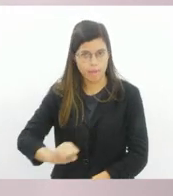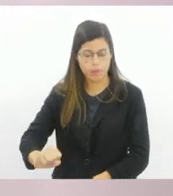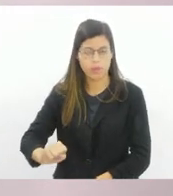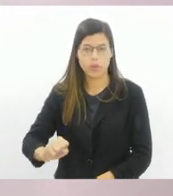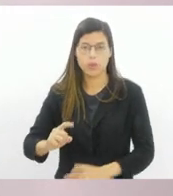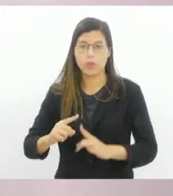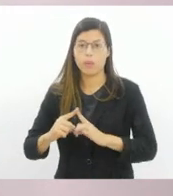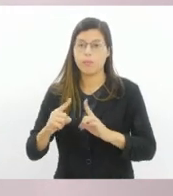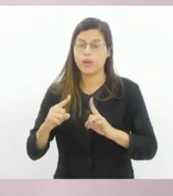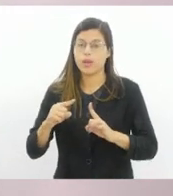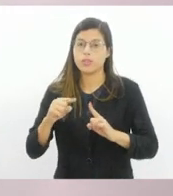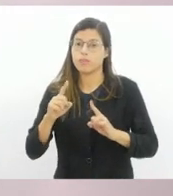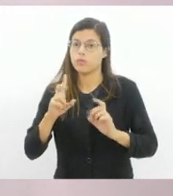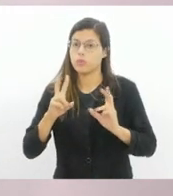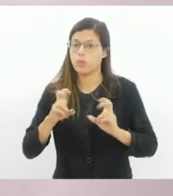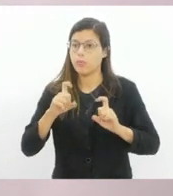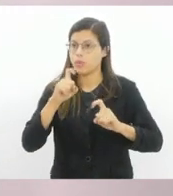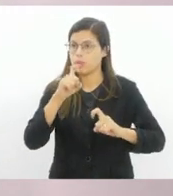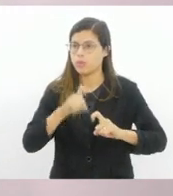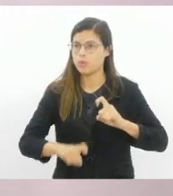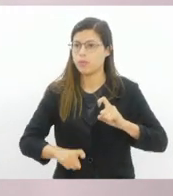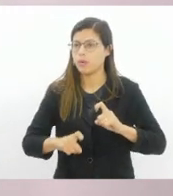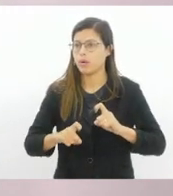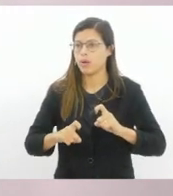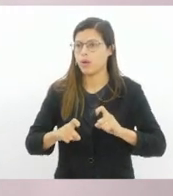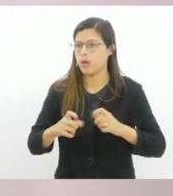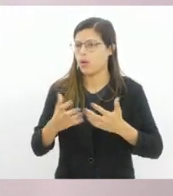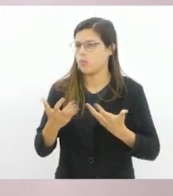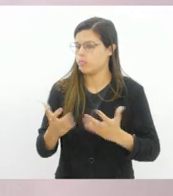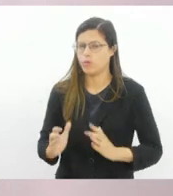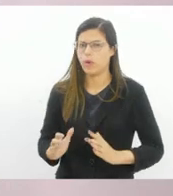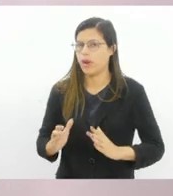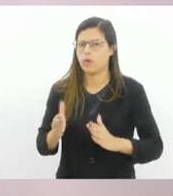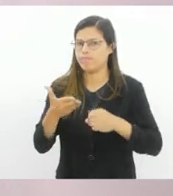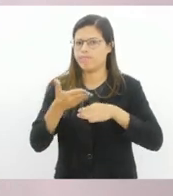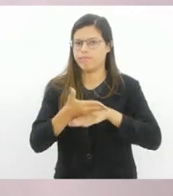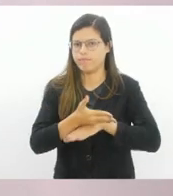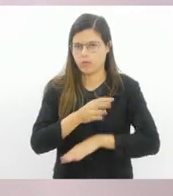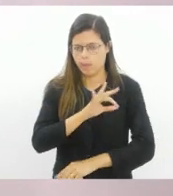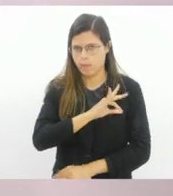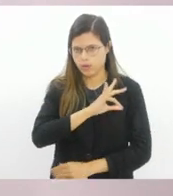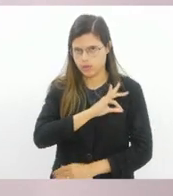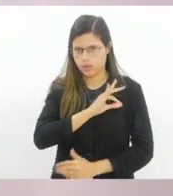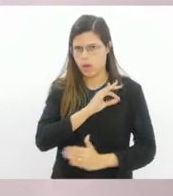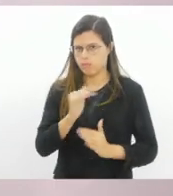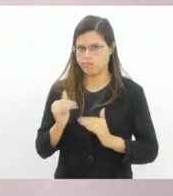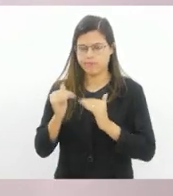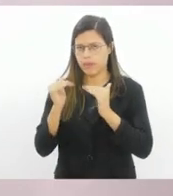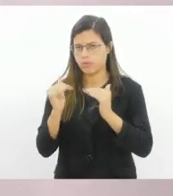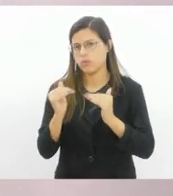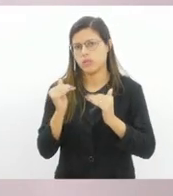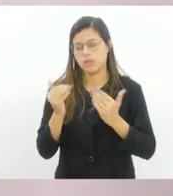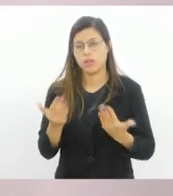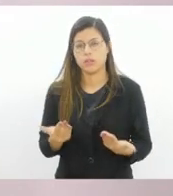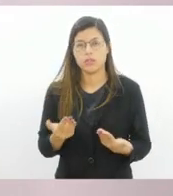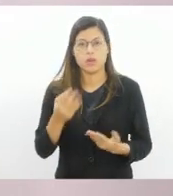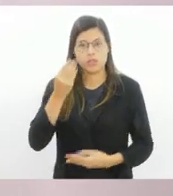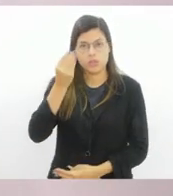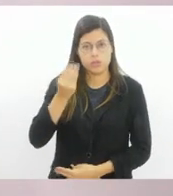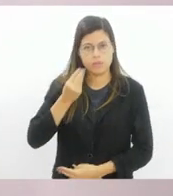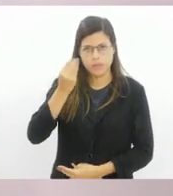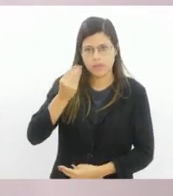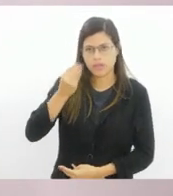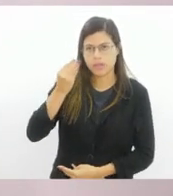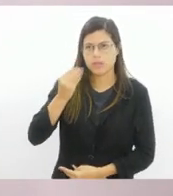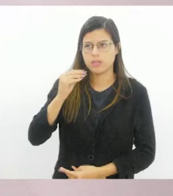caso de estupro, eu não quero a intervenção da autoridade policial. Eu, diante da experiência que temos